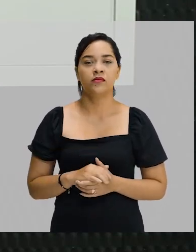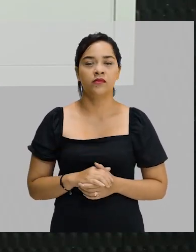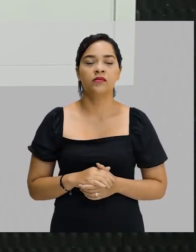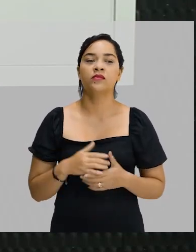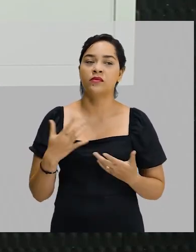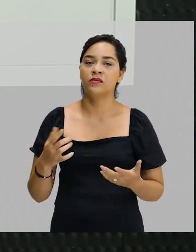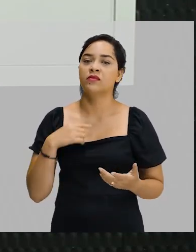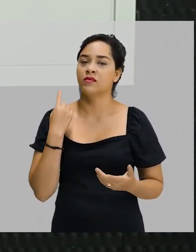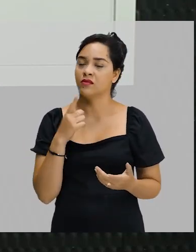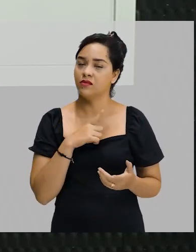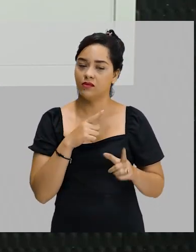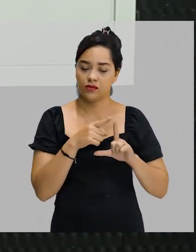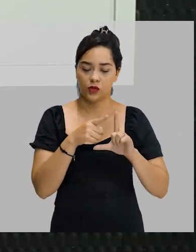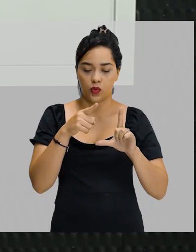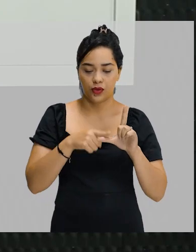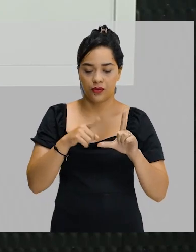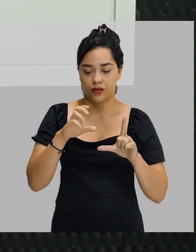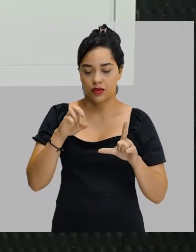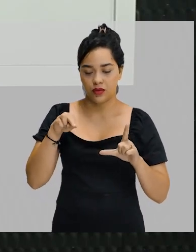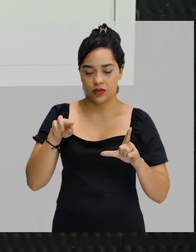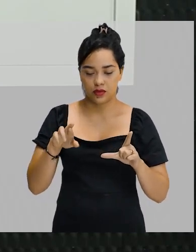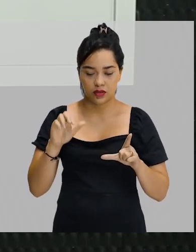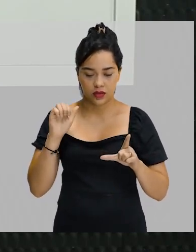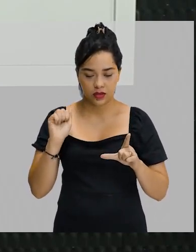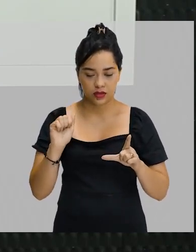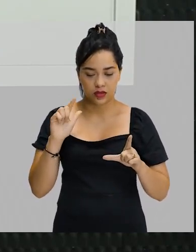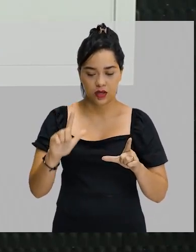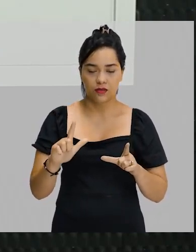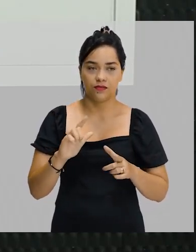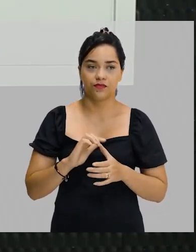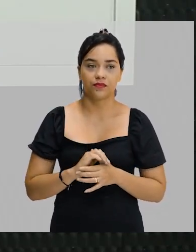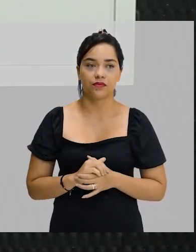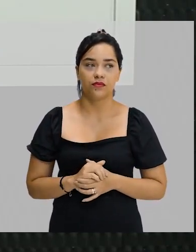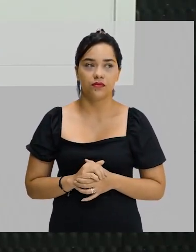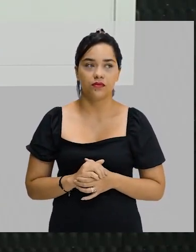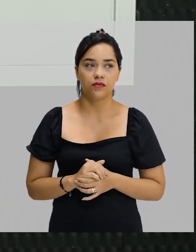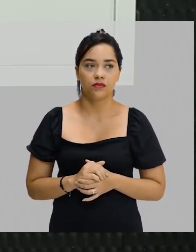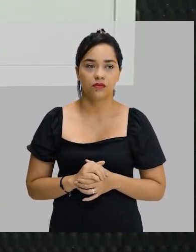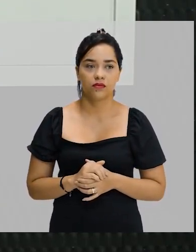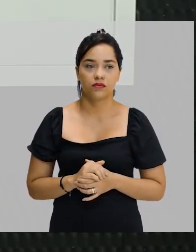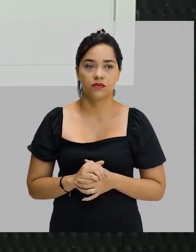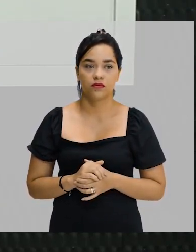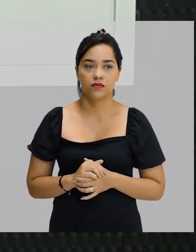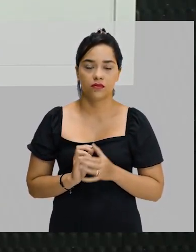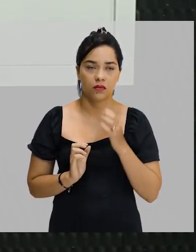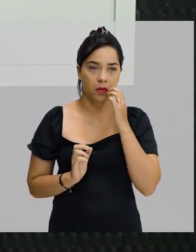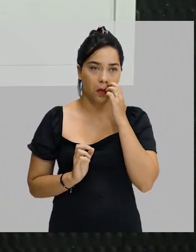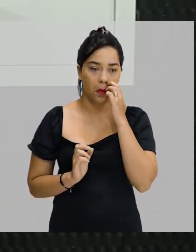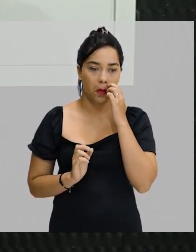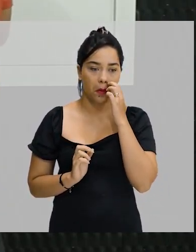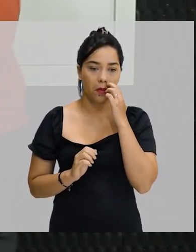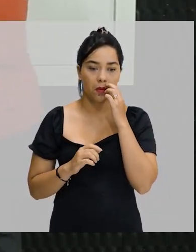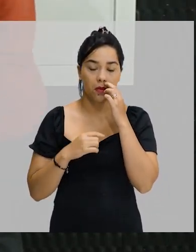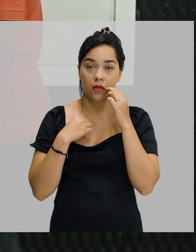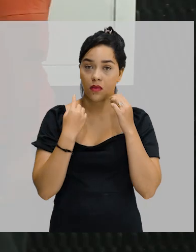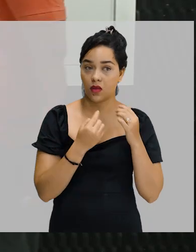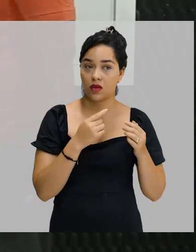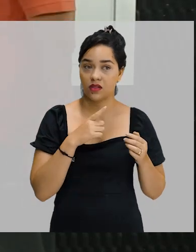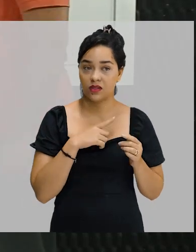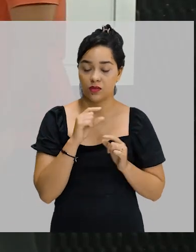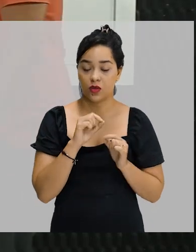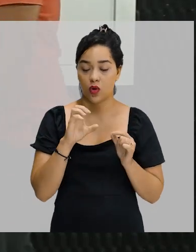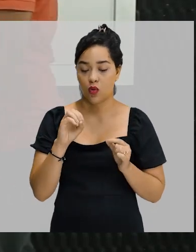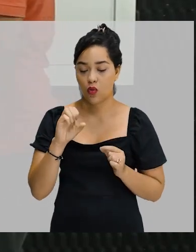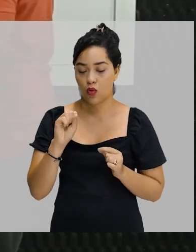nós vamos ter o ângulo central, né? Que é o ângulo φ, tá ok? Se nós aplicarmos aqui o